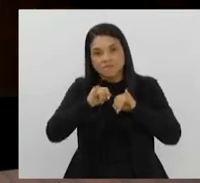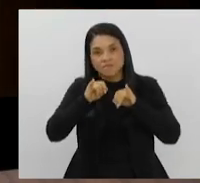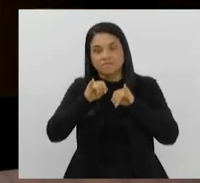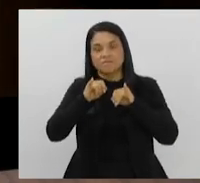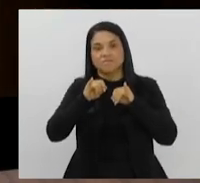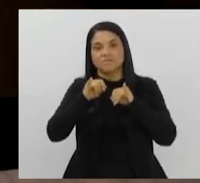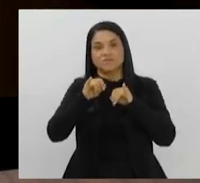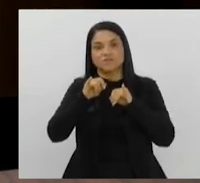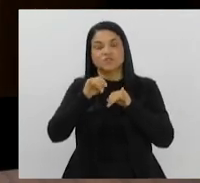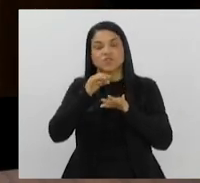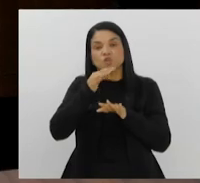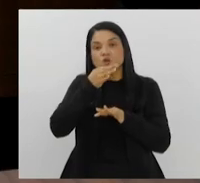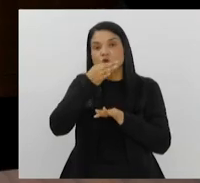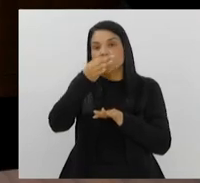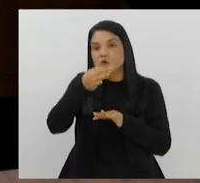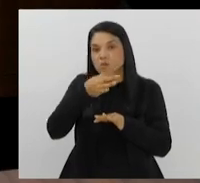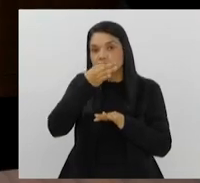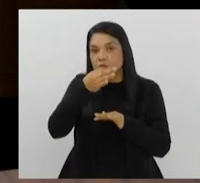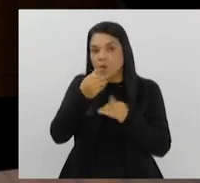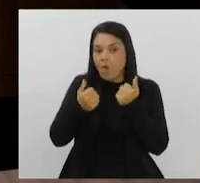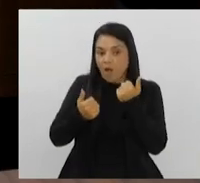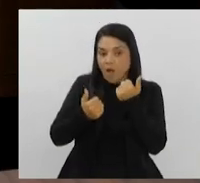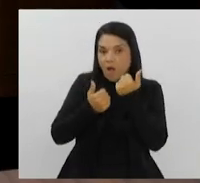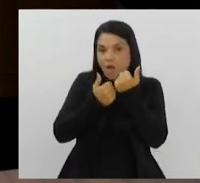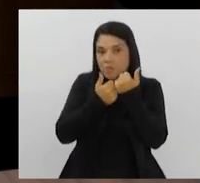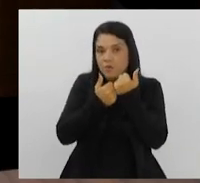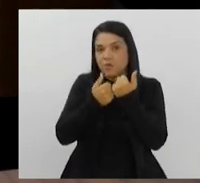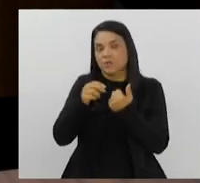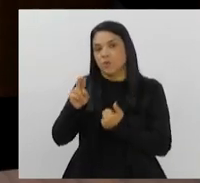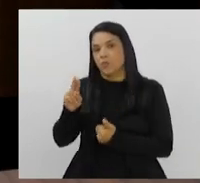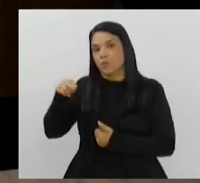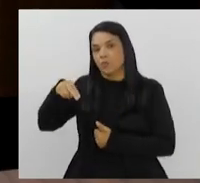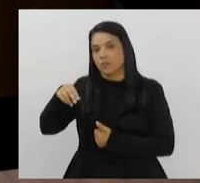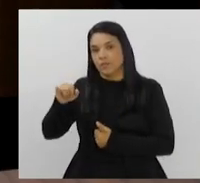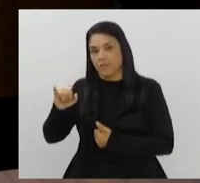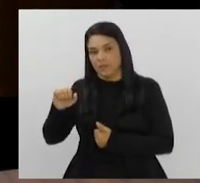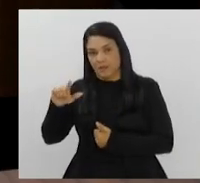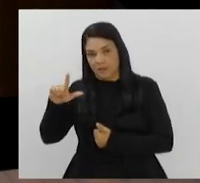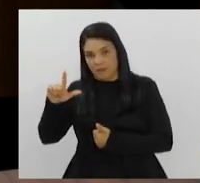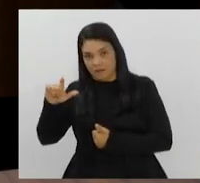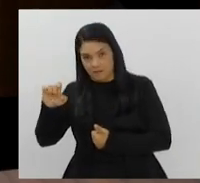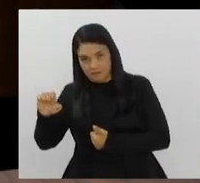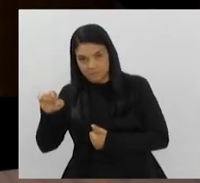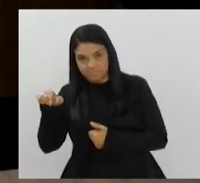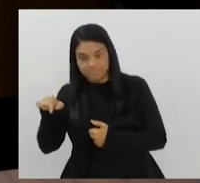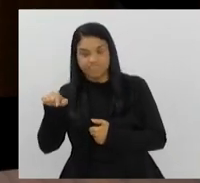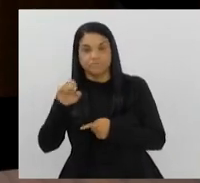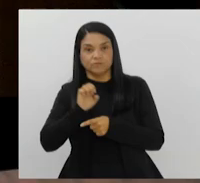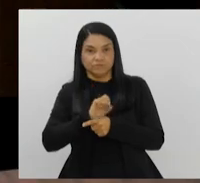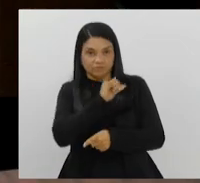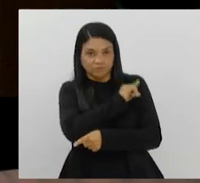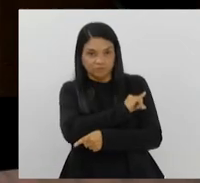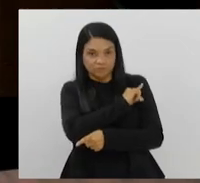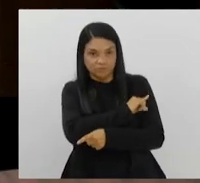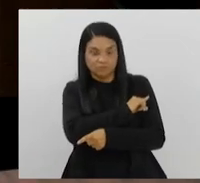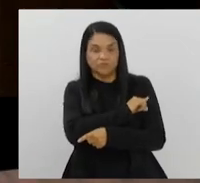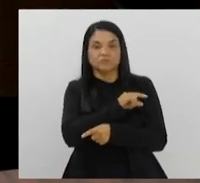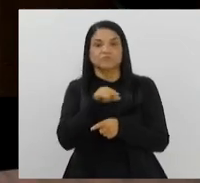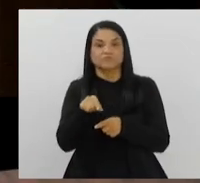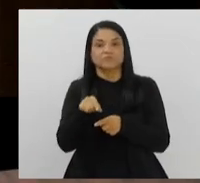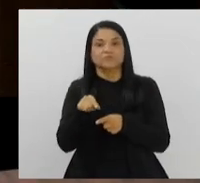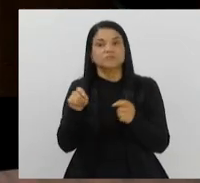está apoiando a Unali e os congressistas que queiram diversificar mais